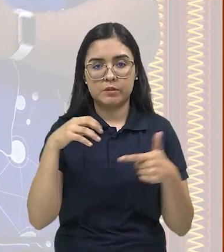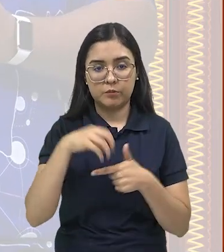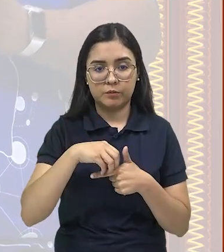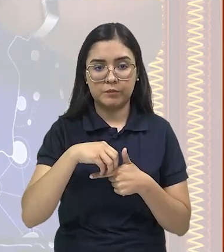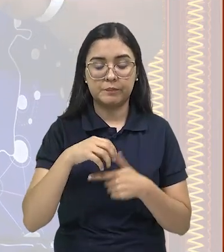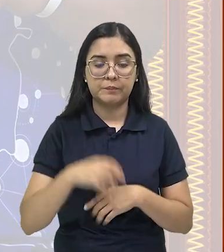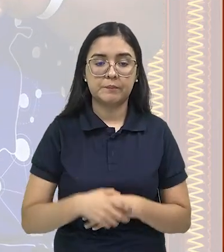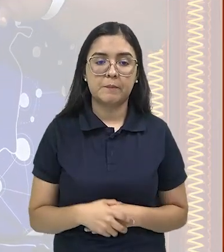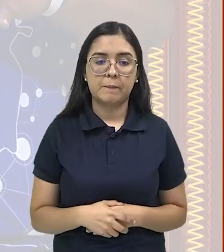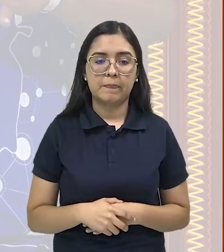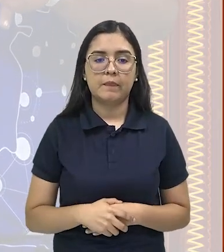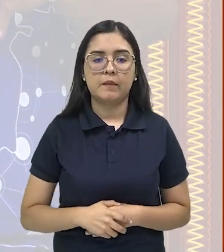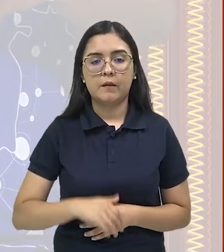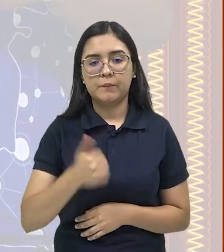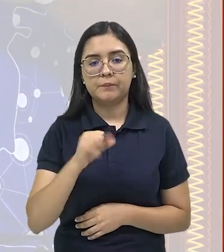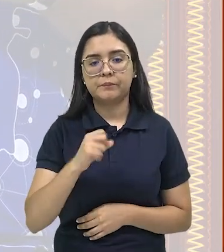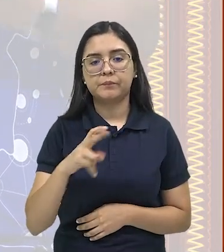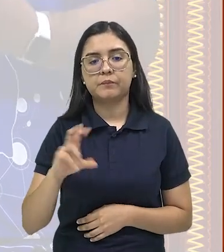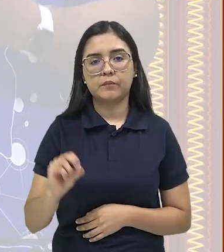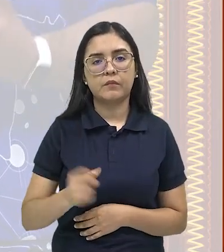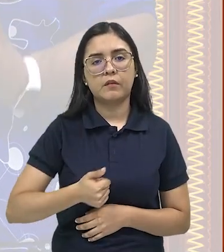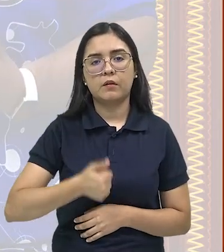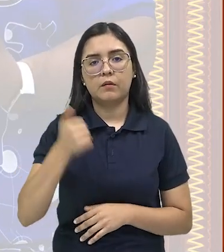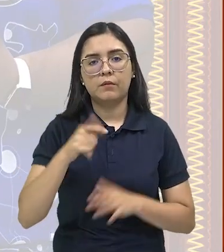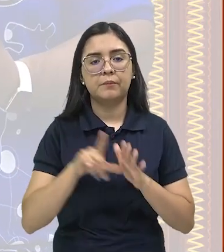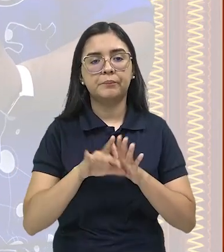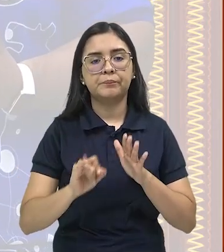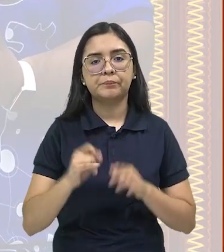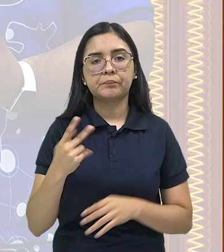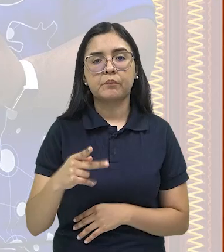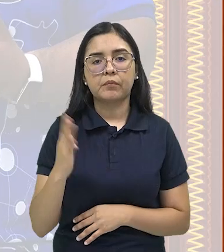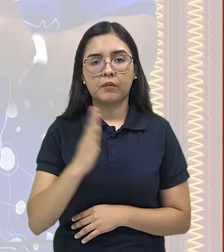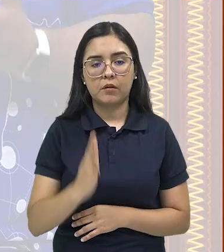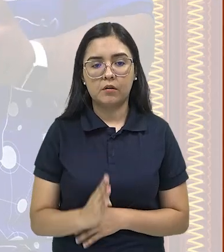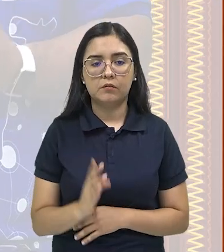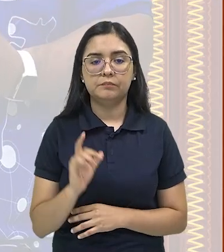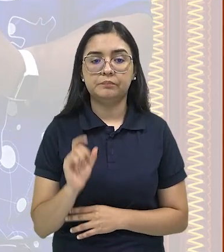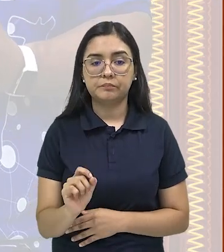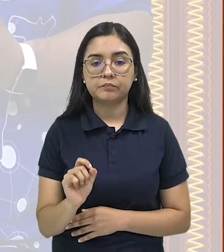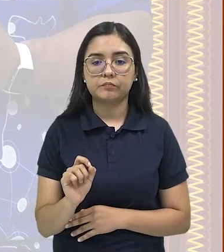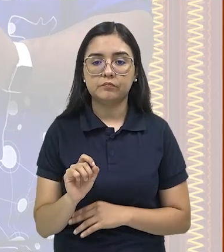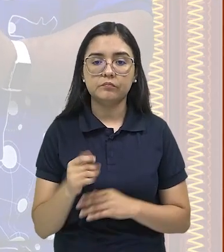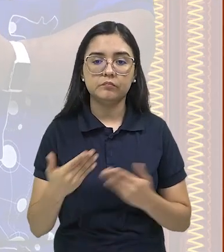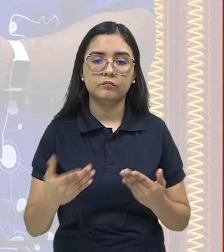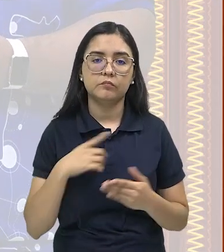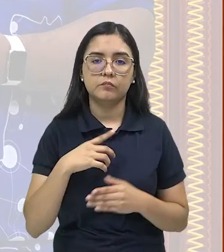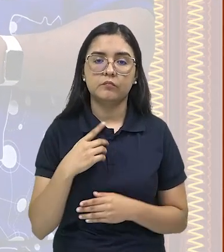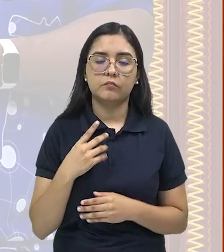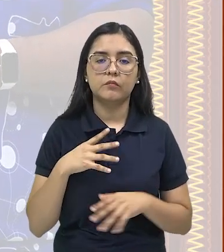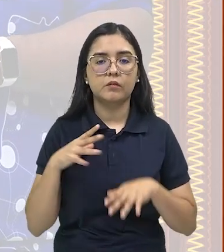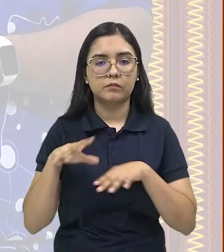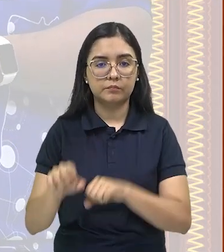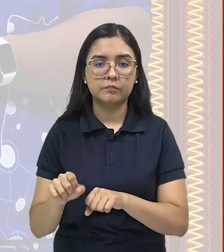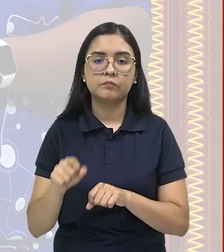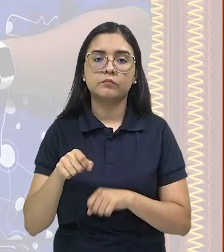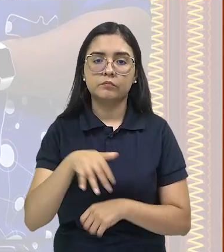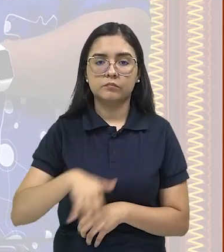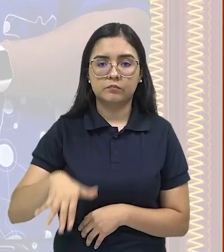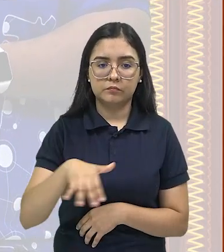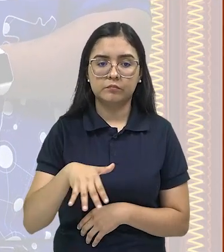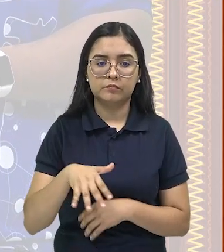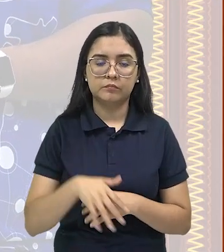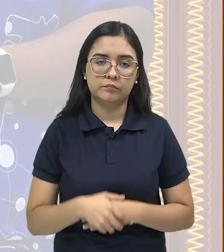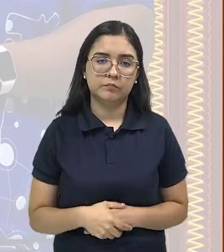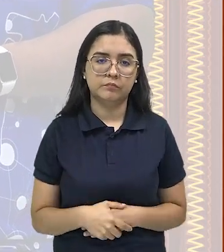Lei de Terras foi a primeira legislação brasileira a tratar da posse e propriedade